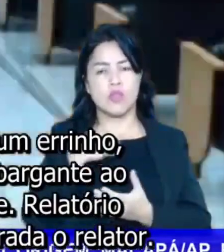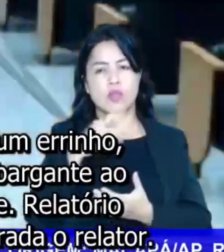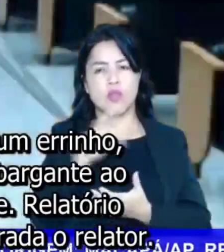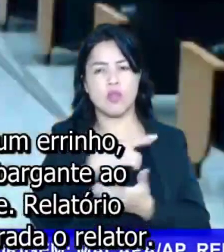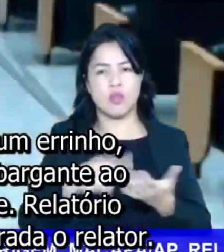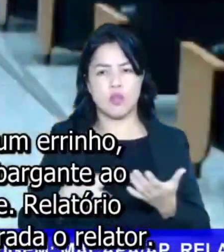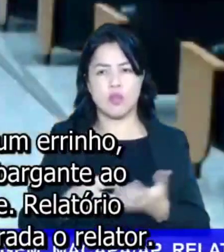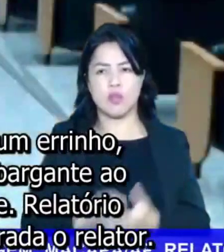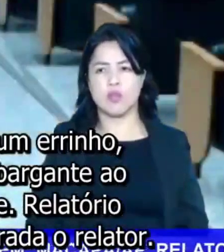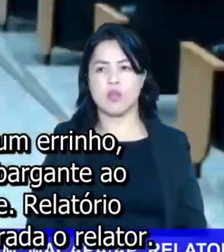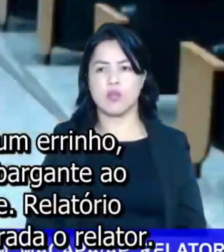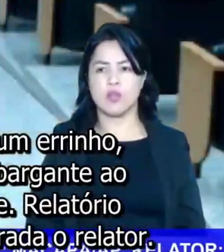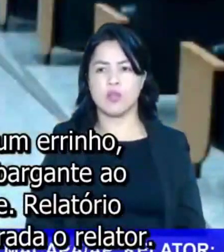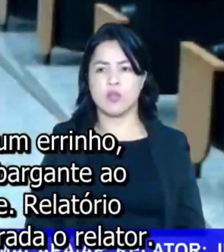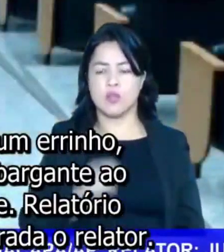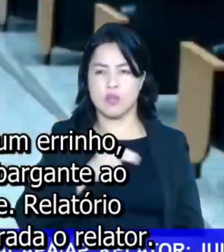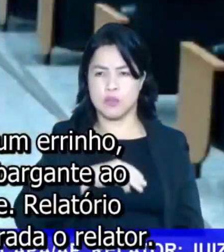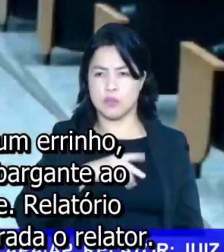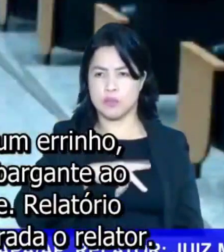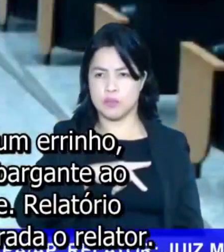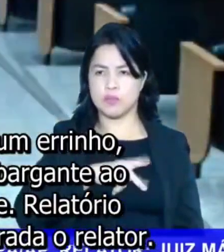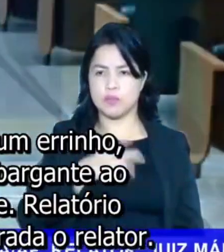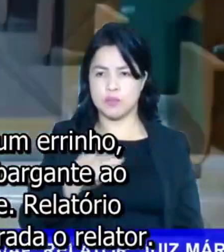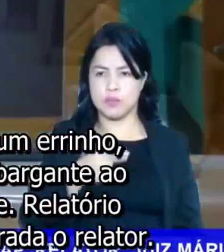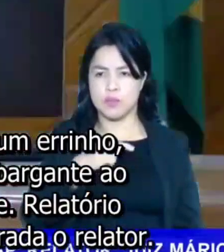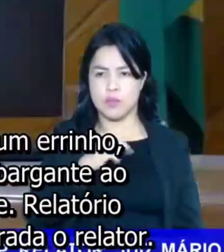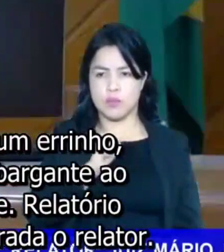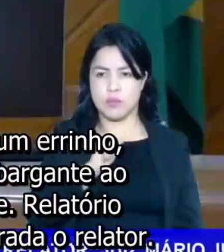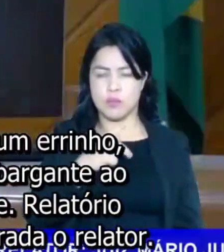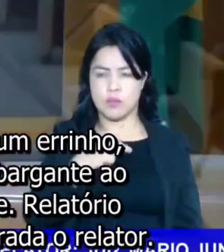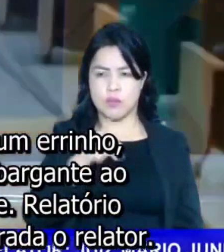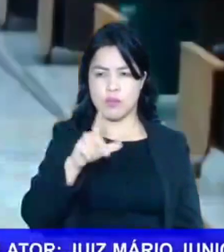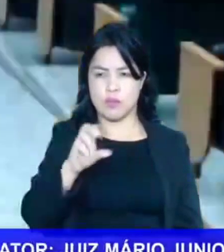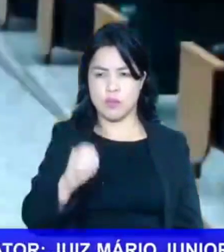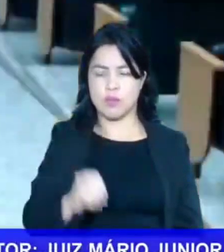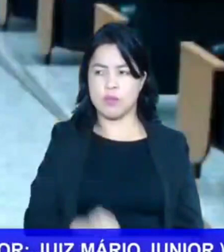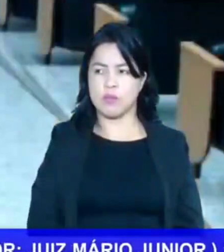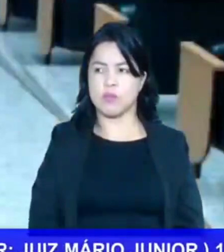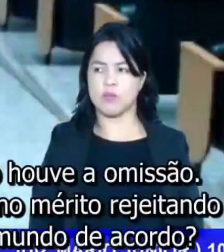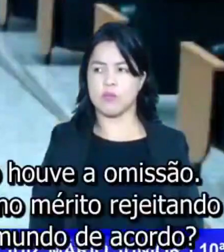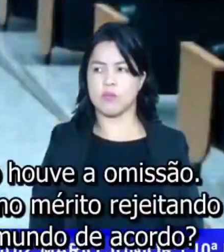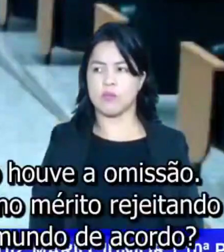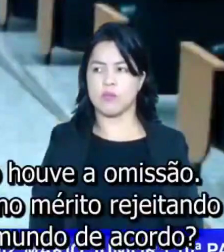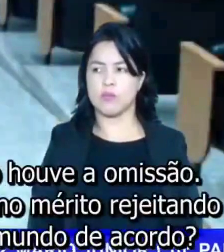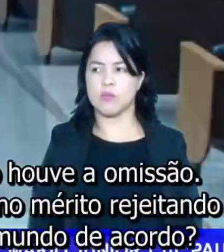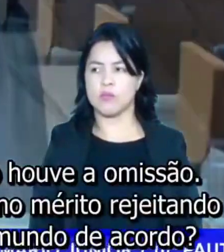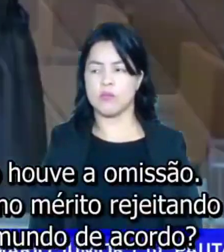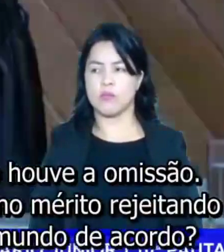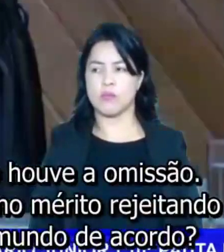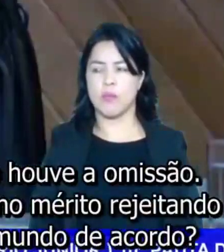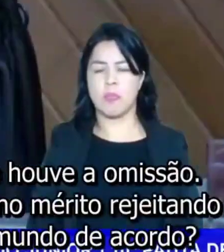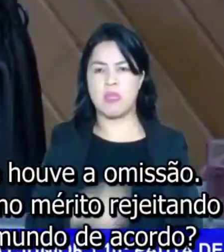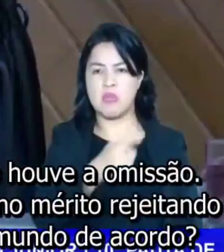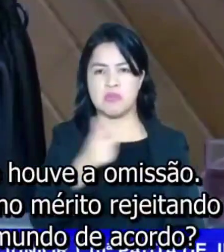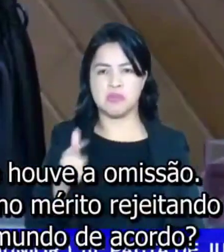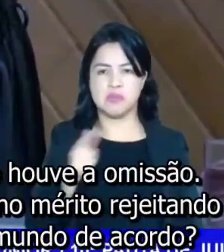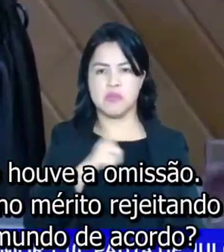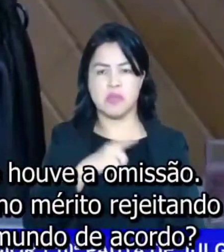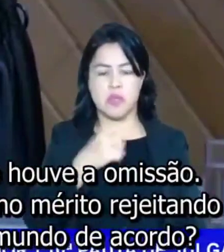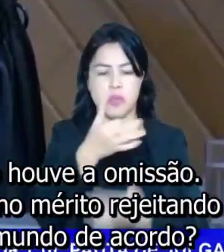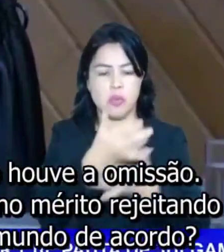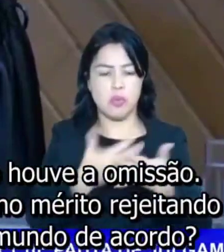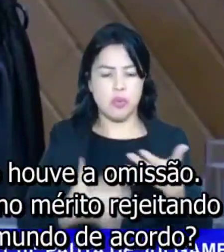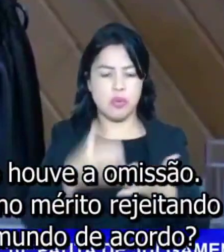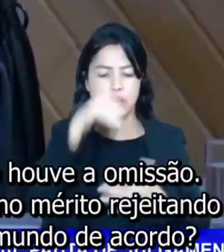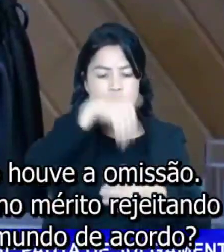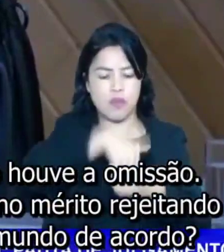presidente. Imagem ampla do plenário. Manifestação anterior. Reiterada, o relator. Não há, de fato, A nos sua termos do voto